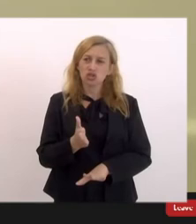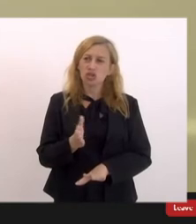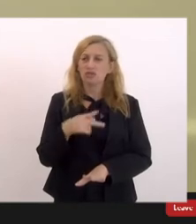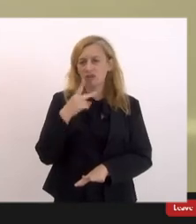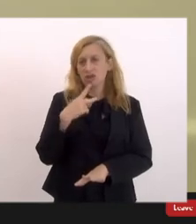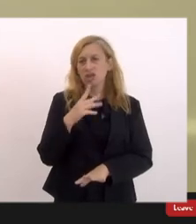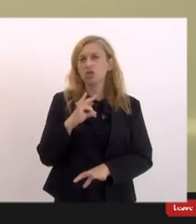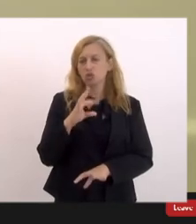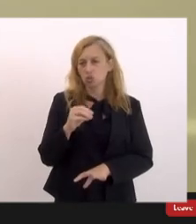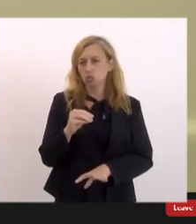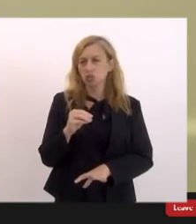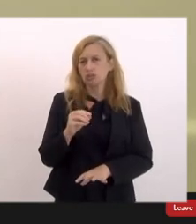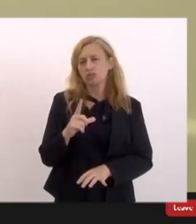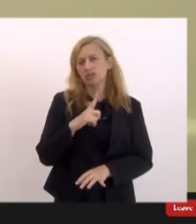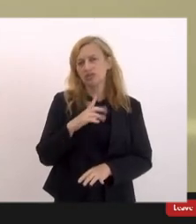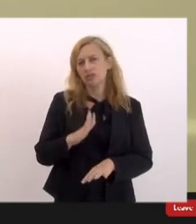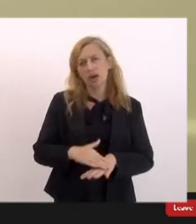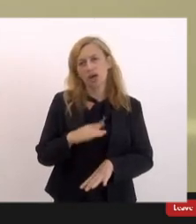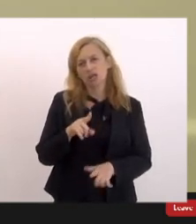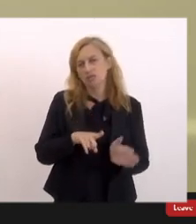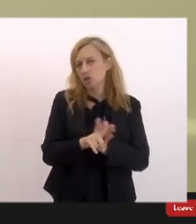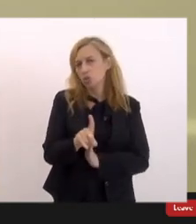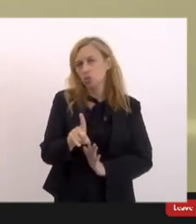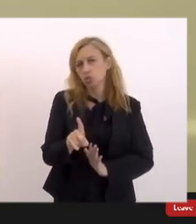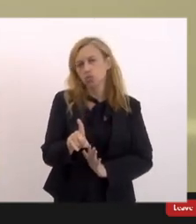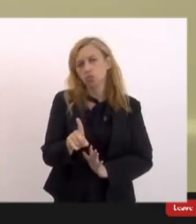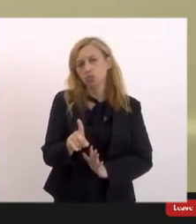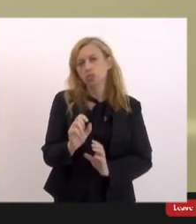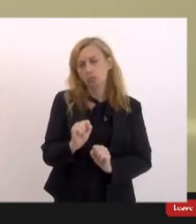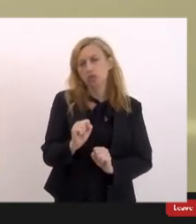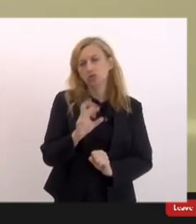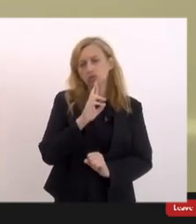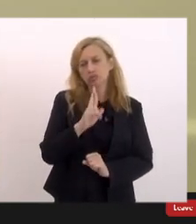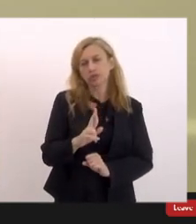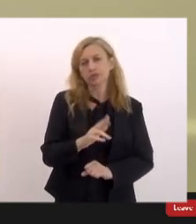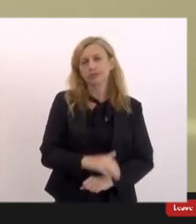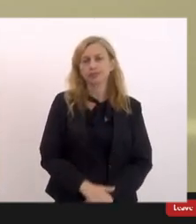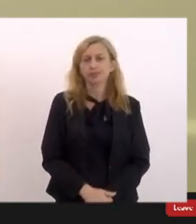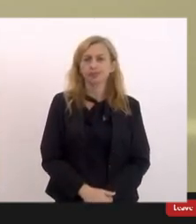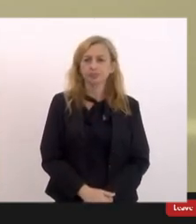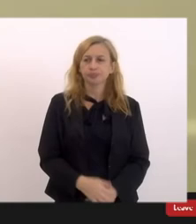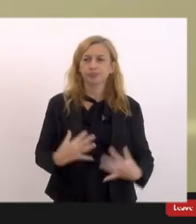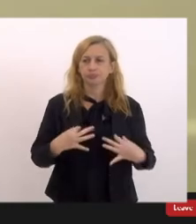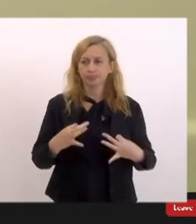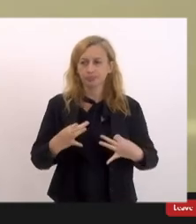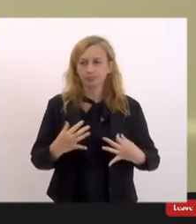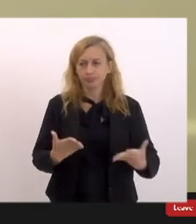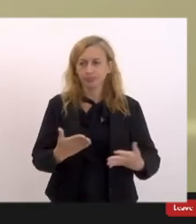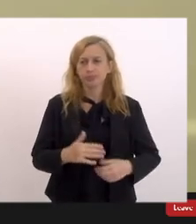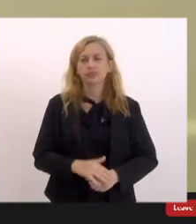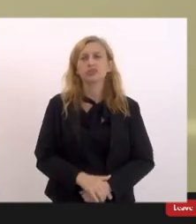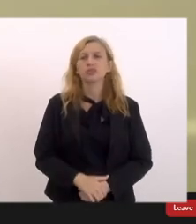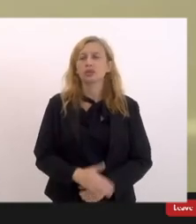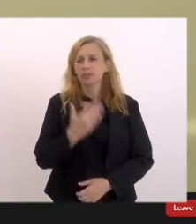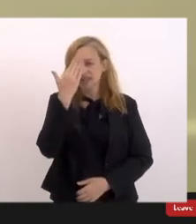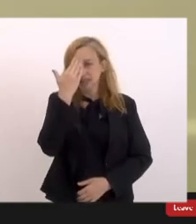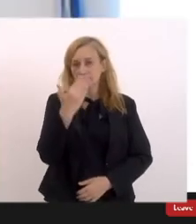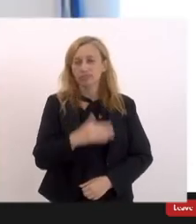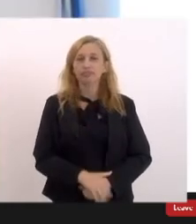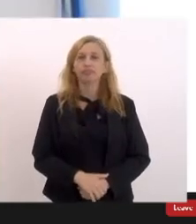nesse momento. Se houver mais alguma pergunta, algum questionamento, eu posso, estou disponível aqui, tá?